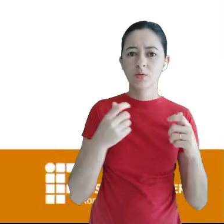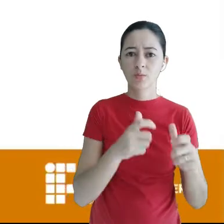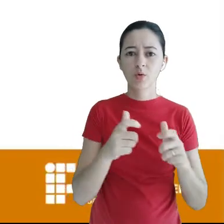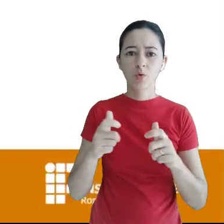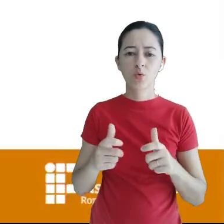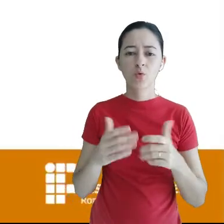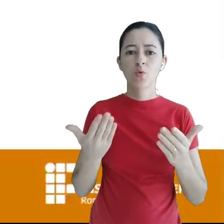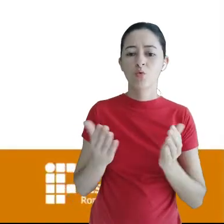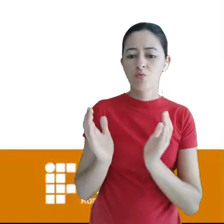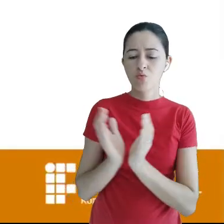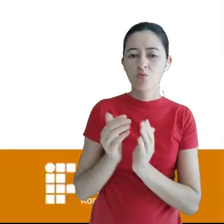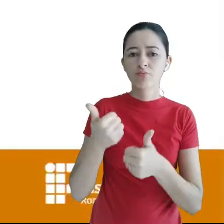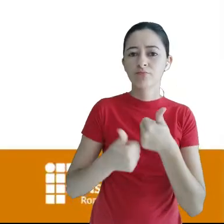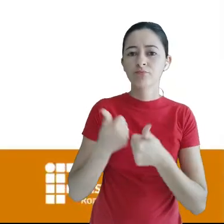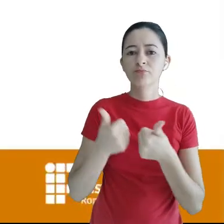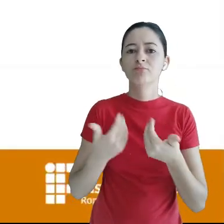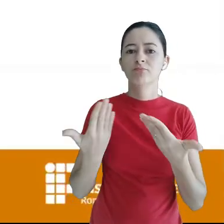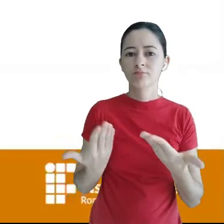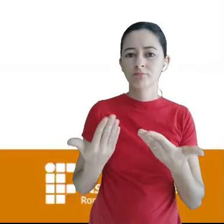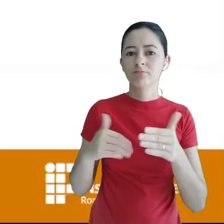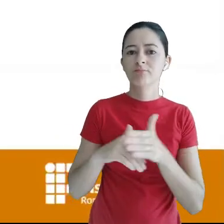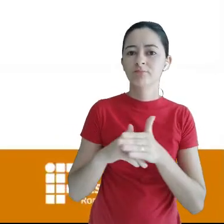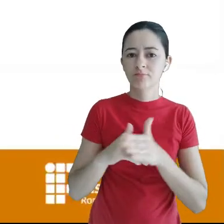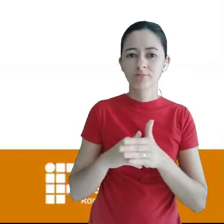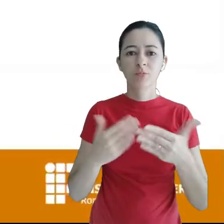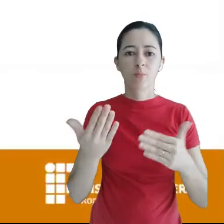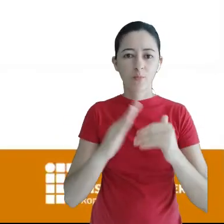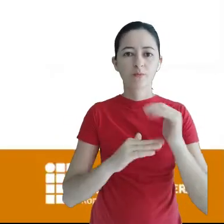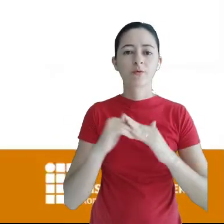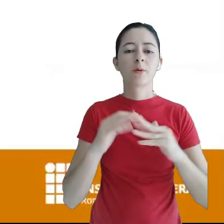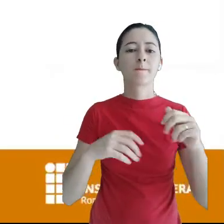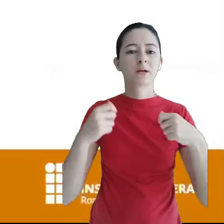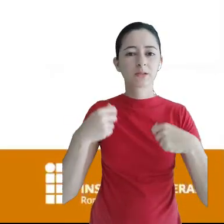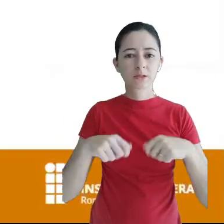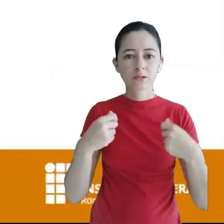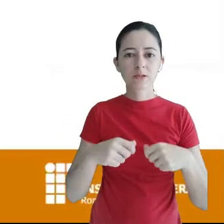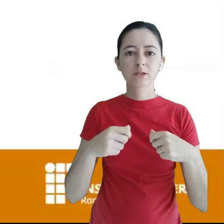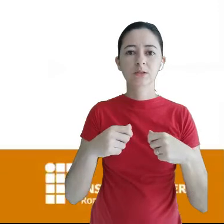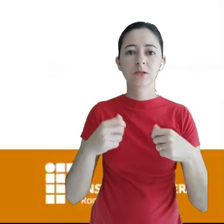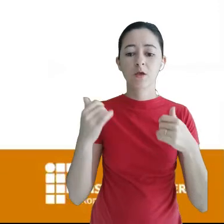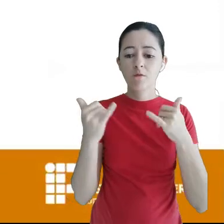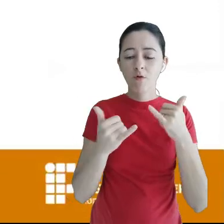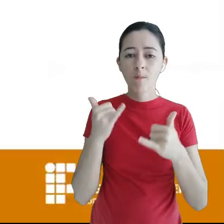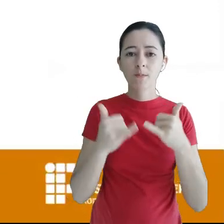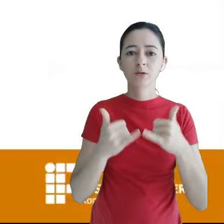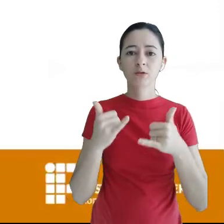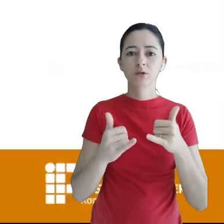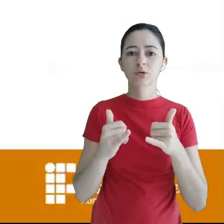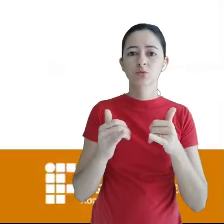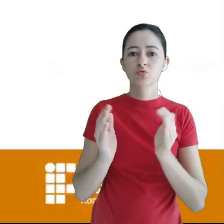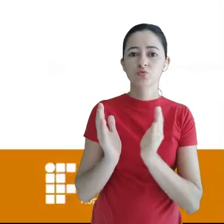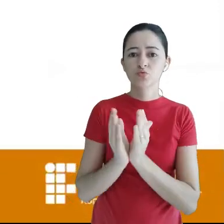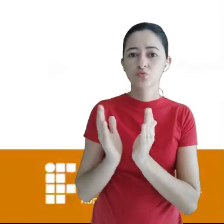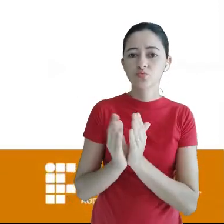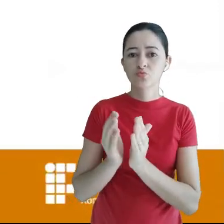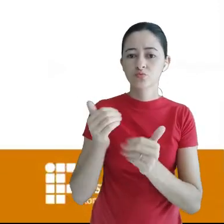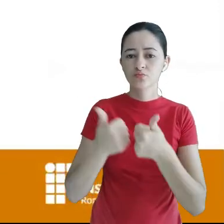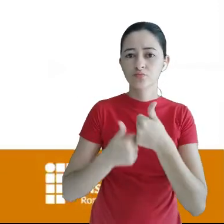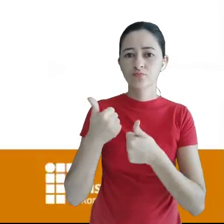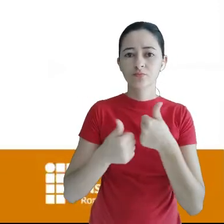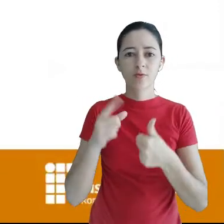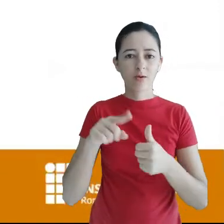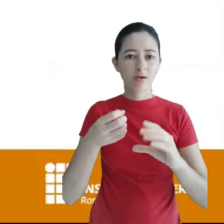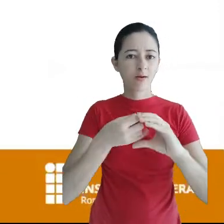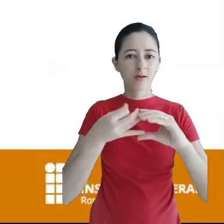o time que ele joga. Óbvio. O jogador precisa da informação do time dele. O time do jogador é uma